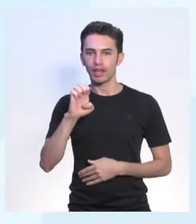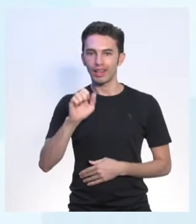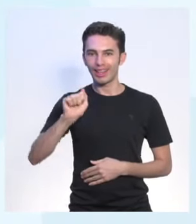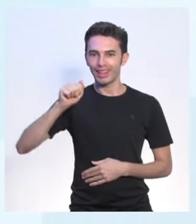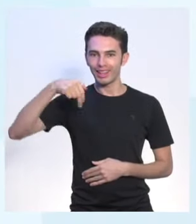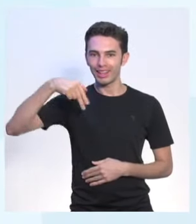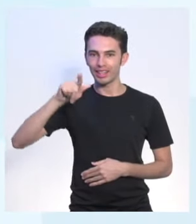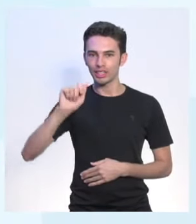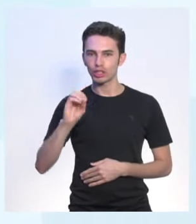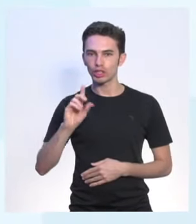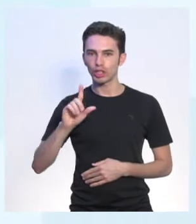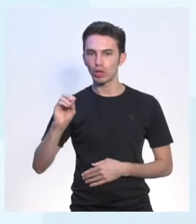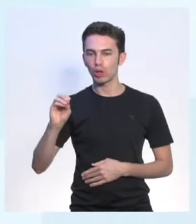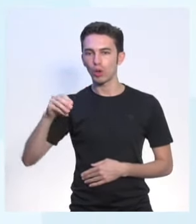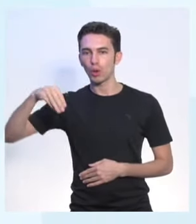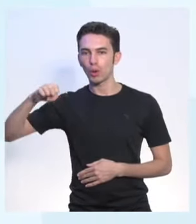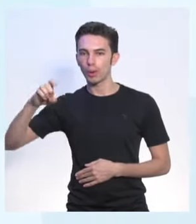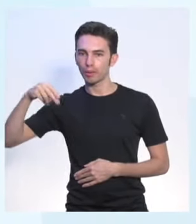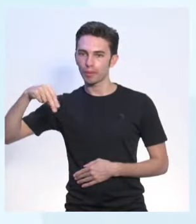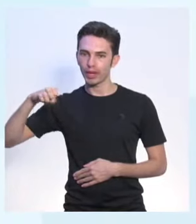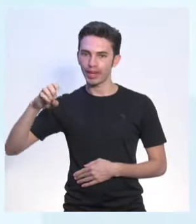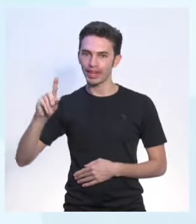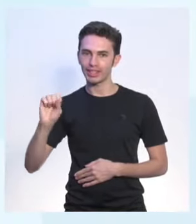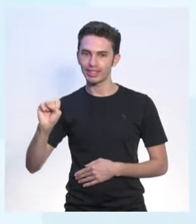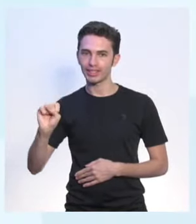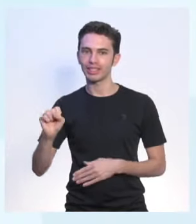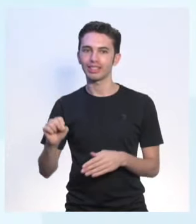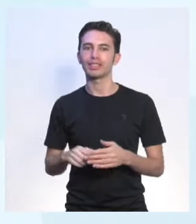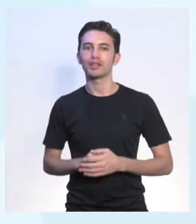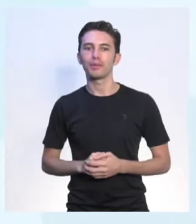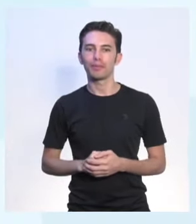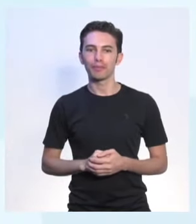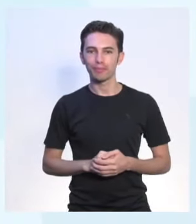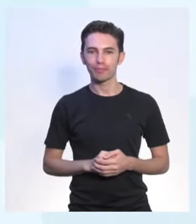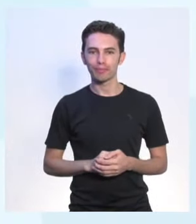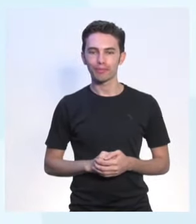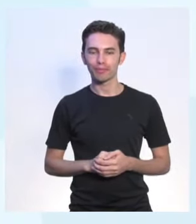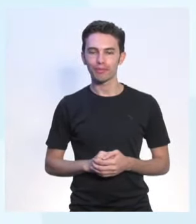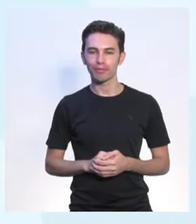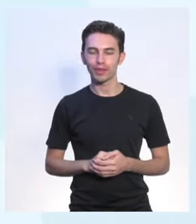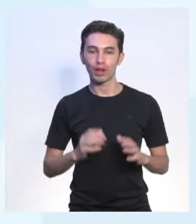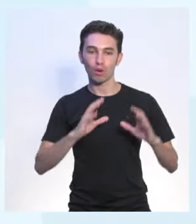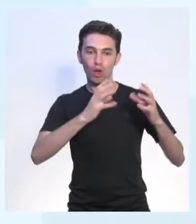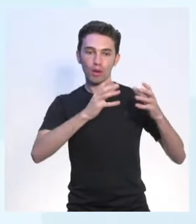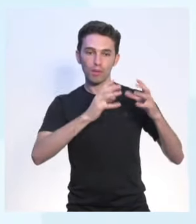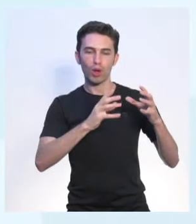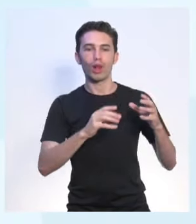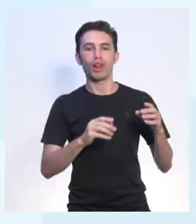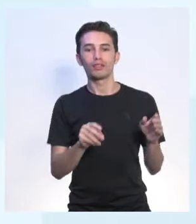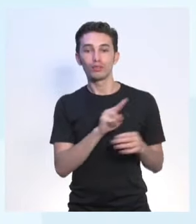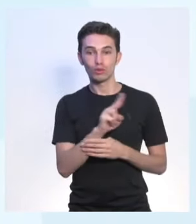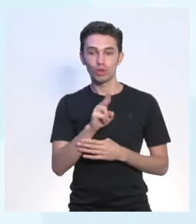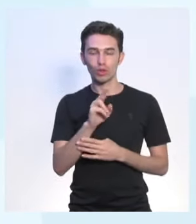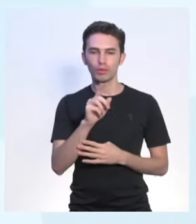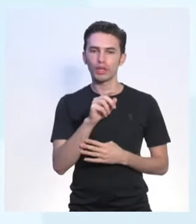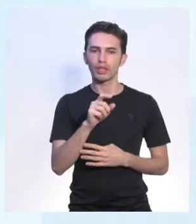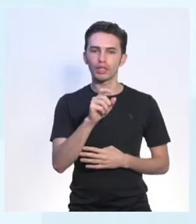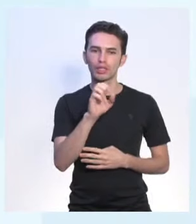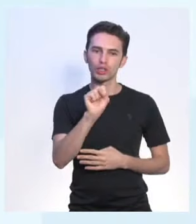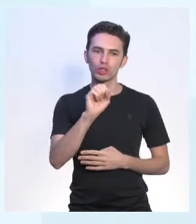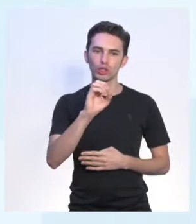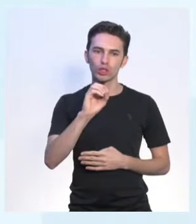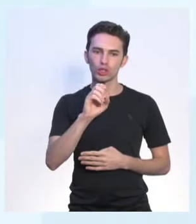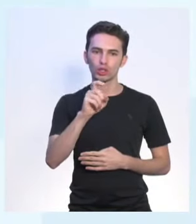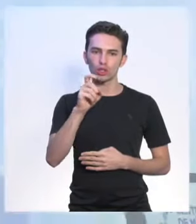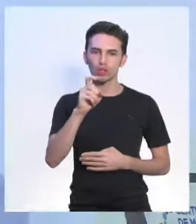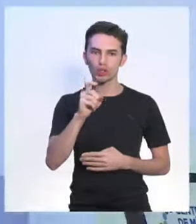Sul, on how the ball called socket works. Isso, como a bola chamada socket. Né, que a gente teve gente perguntando, mas socket não é